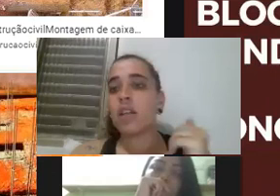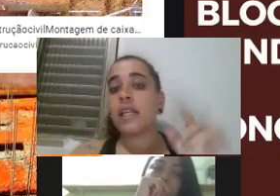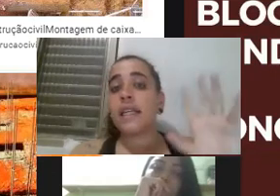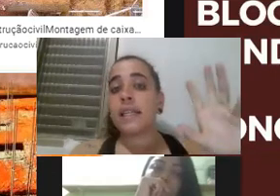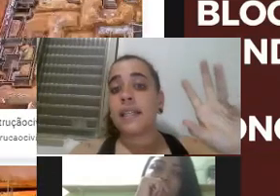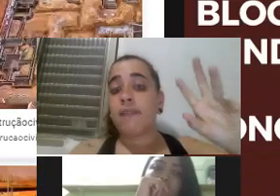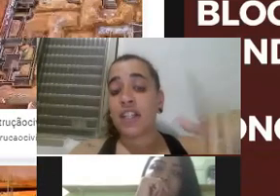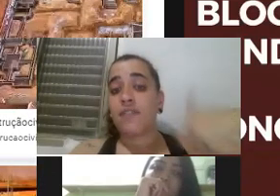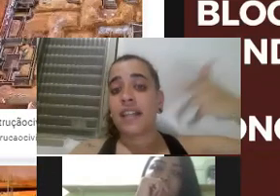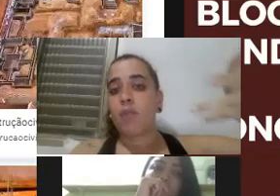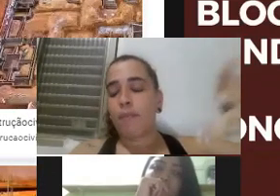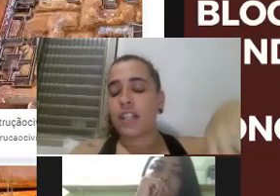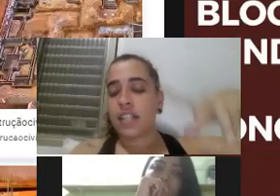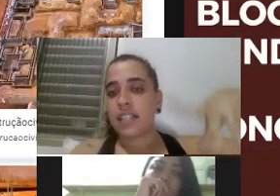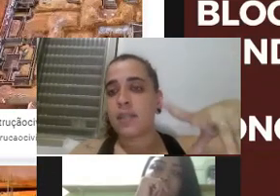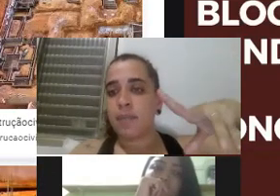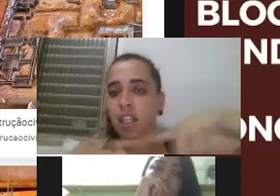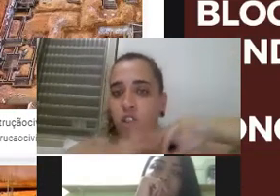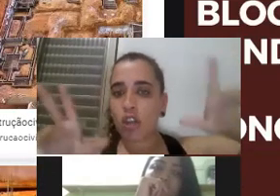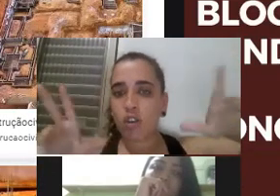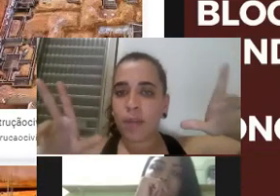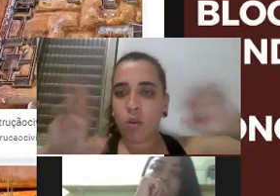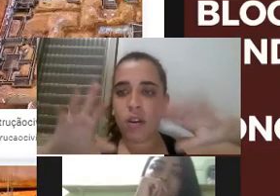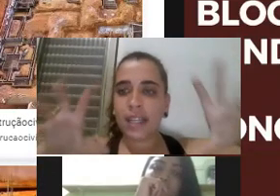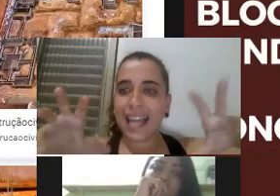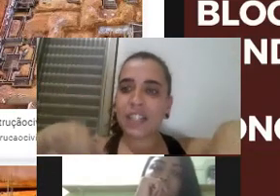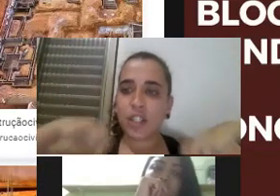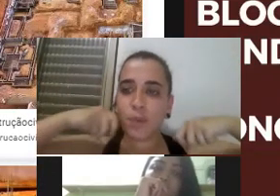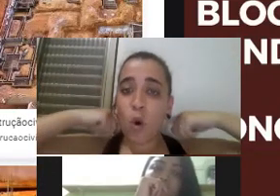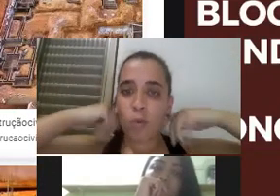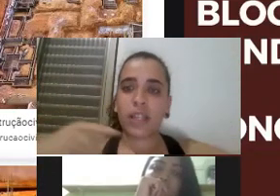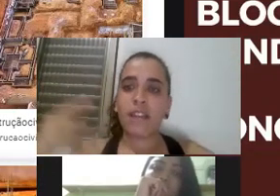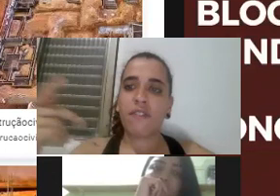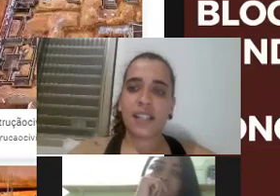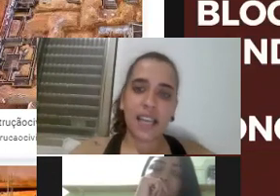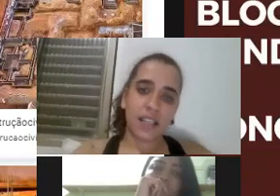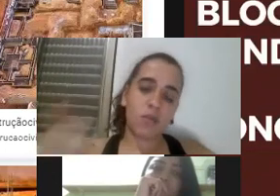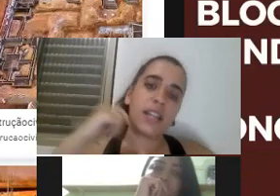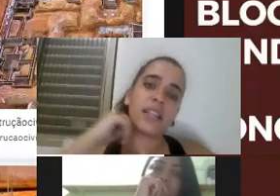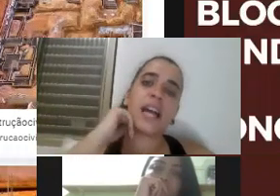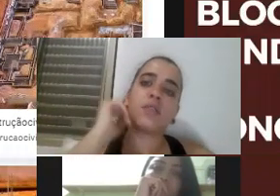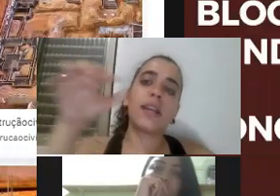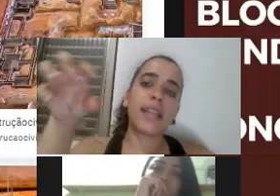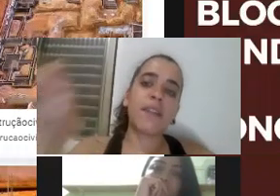concreto. A gente vai ter uma parte dessa disciplina só sobre concretagem, tipo, como que tem que fazer essa